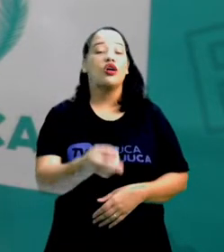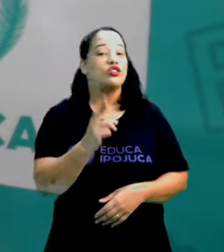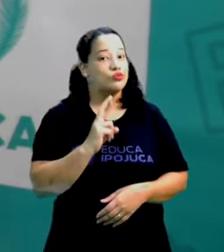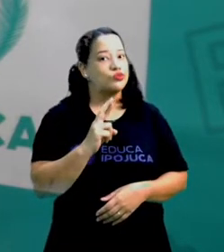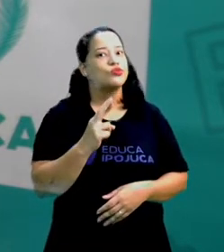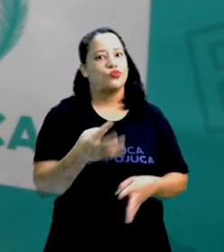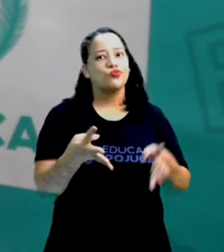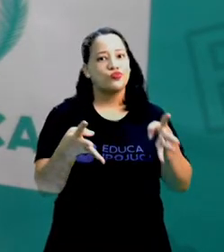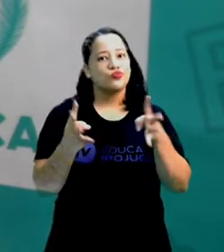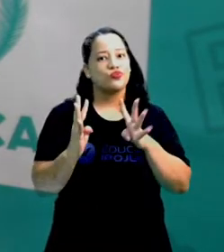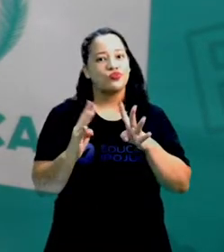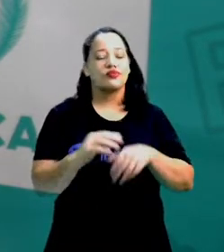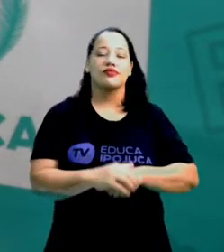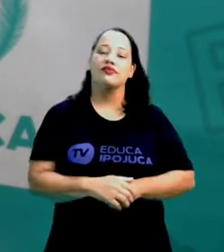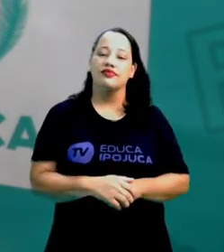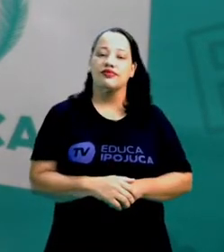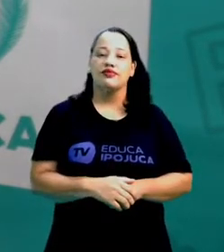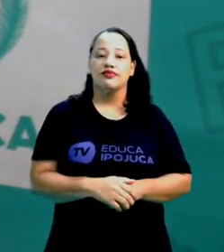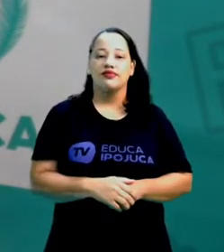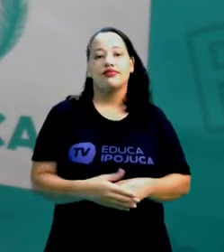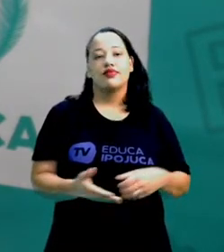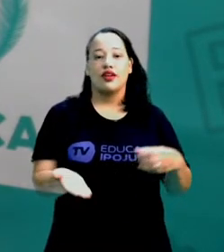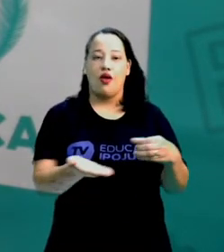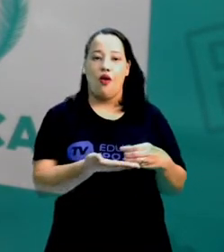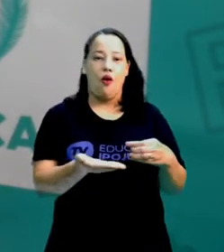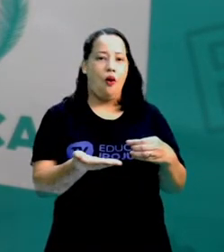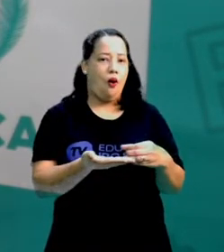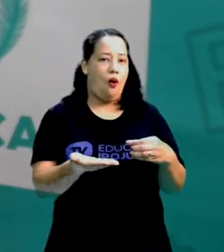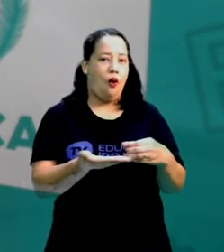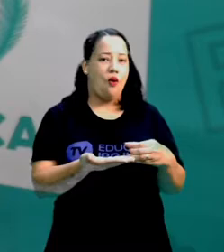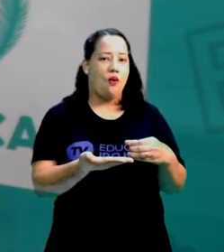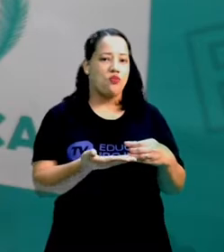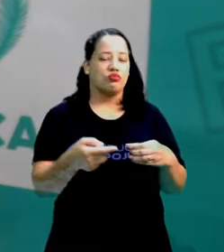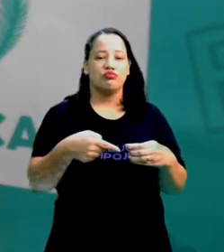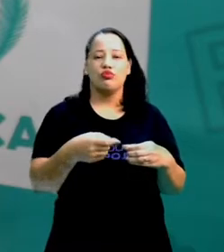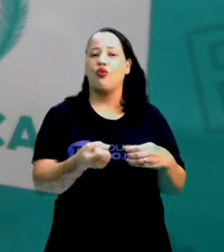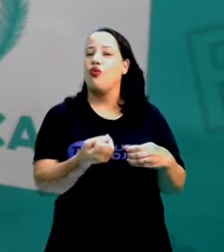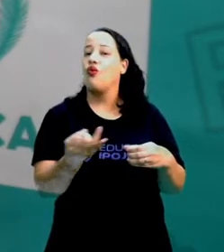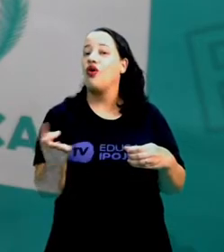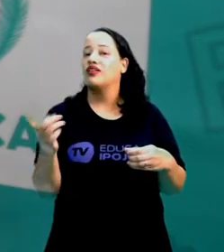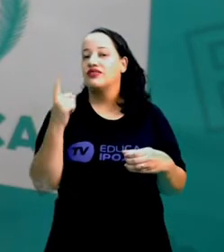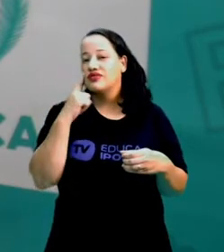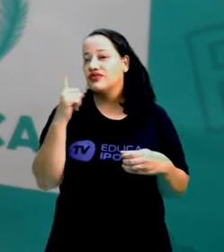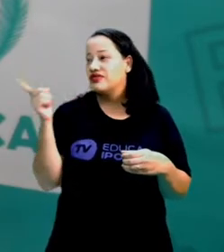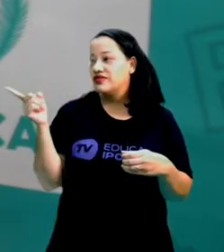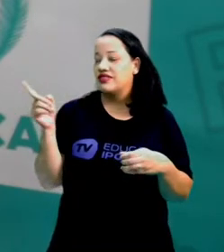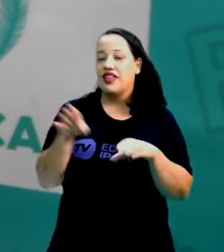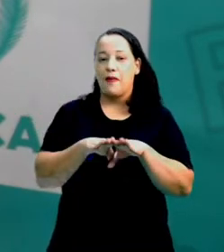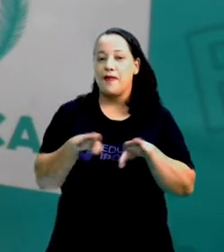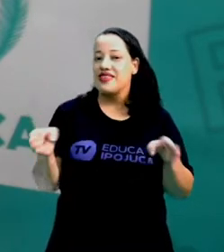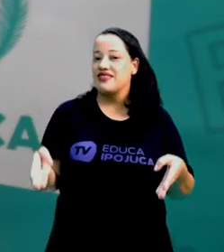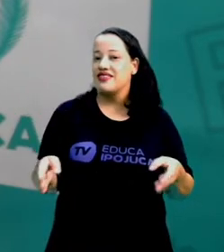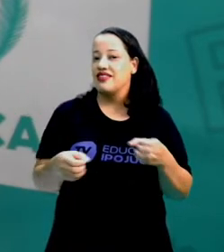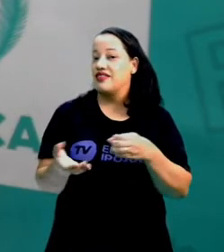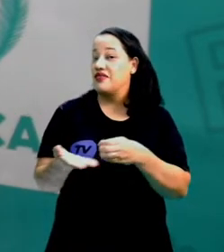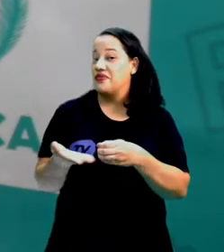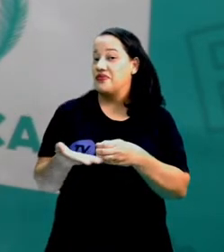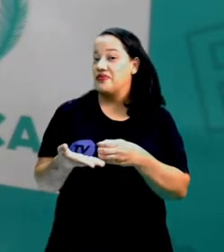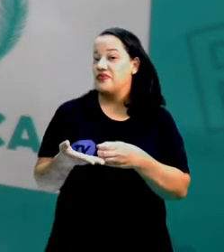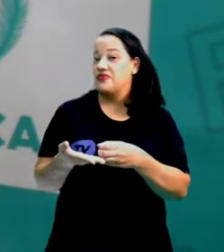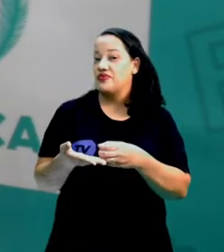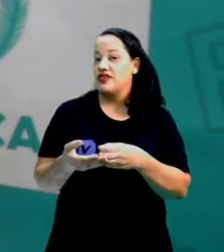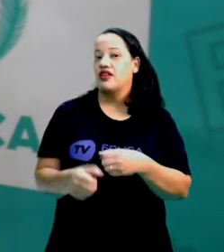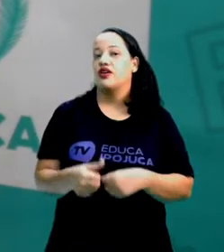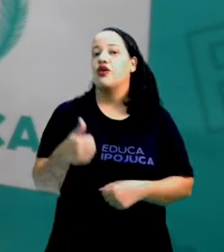prestam atenção. Quantos copos há na mesa? Dá para localizar?